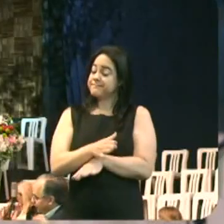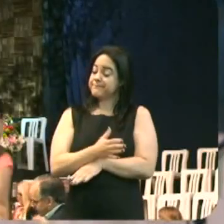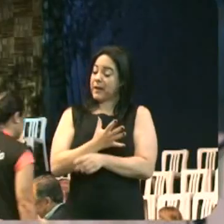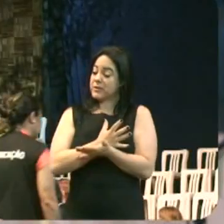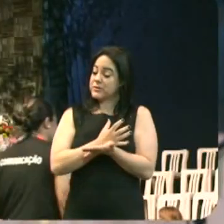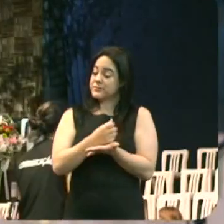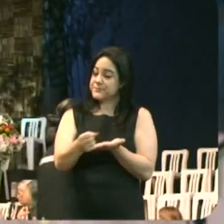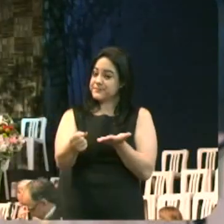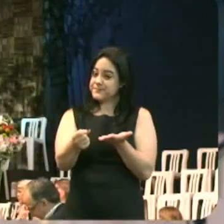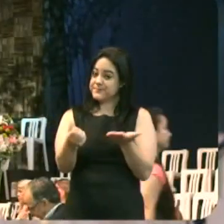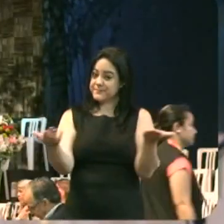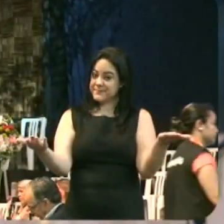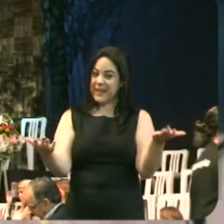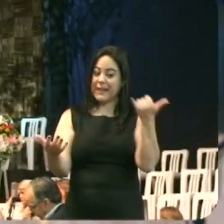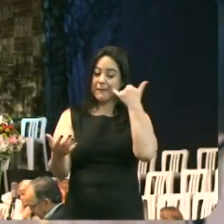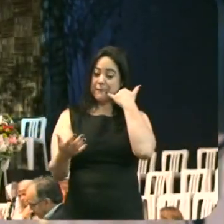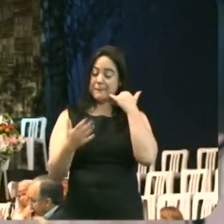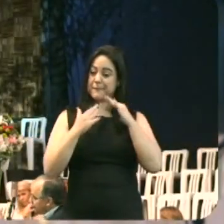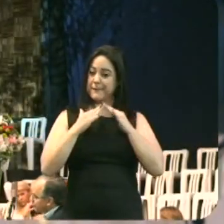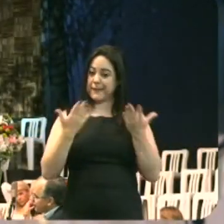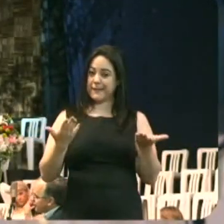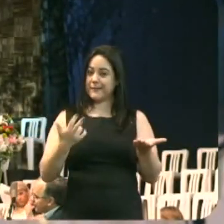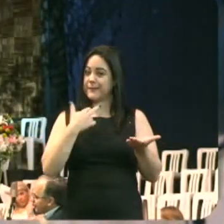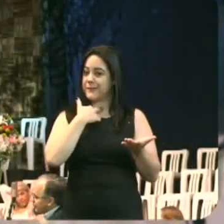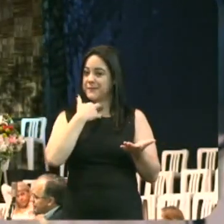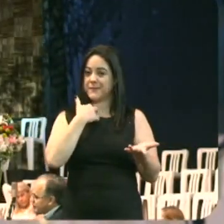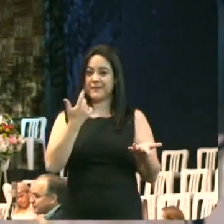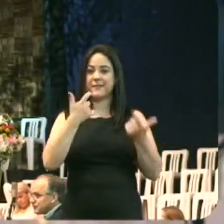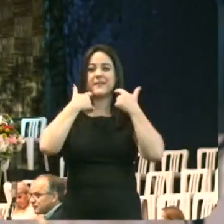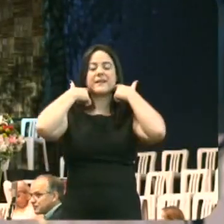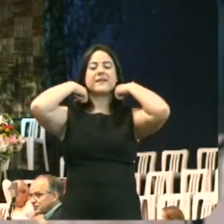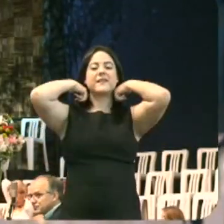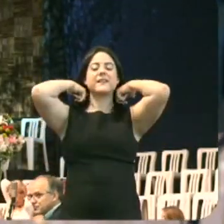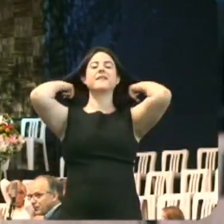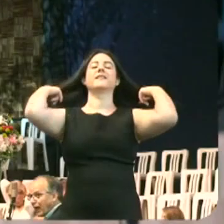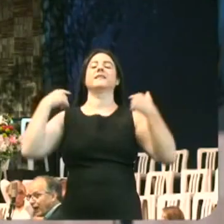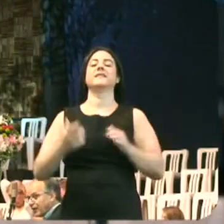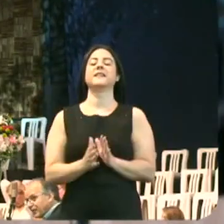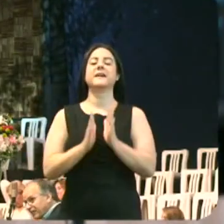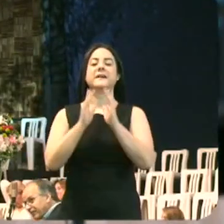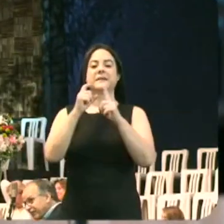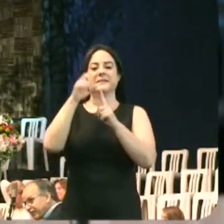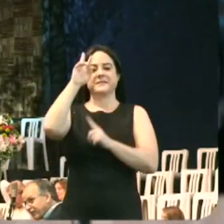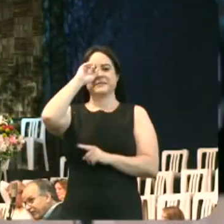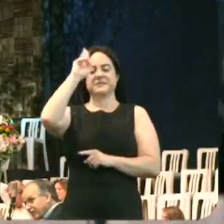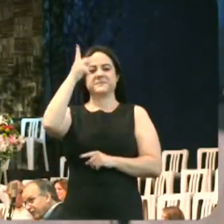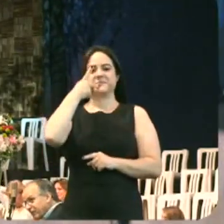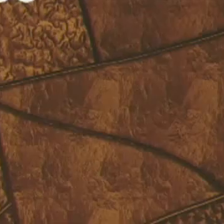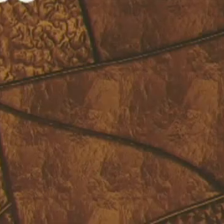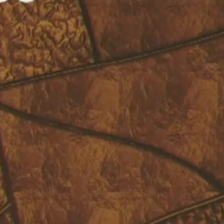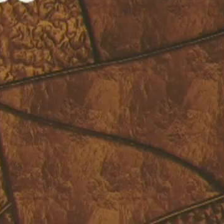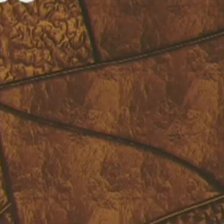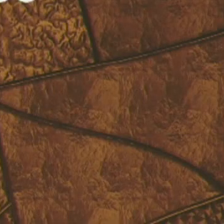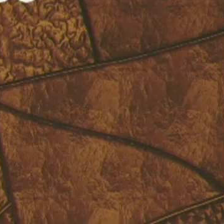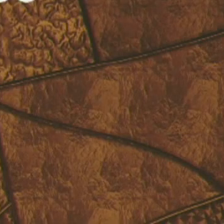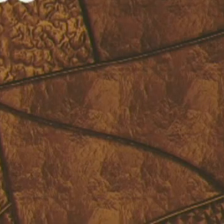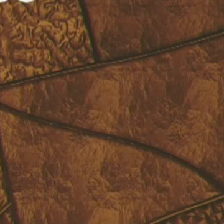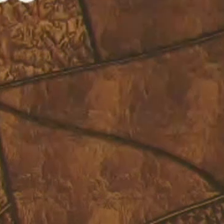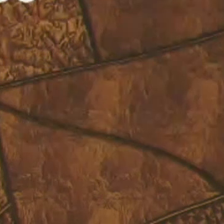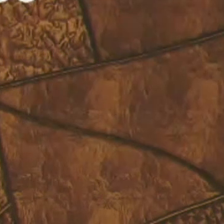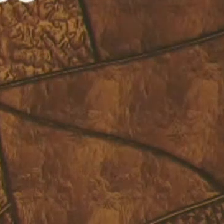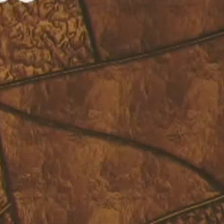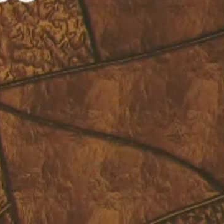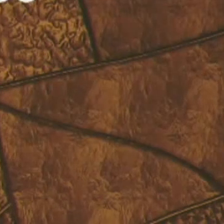não adianta, viu? Ligar para a minha casa, não resolve, tá? Então vamos lá, a palavra do Senhor diz assim: mas a